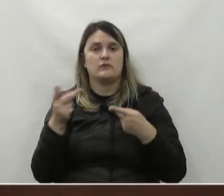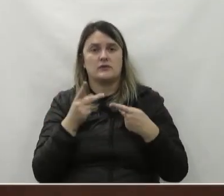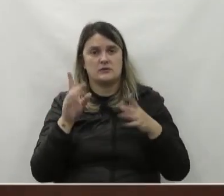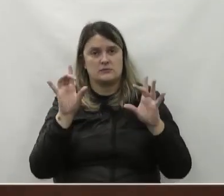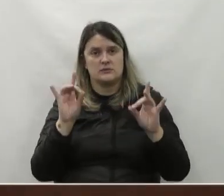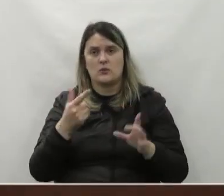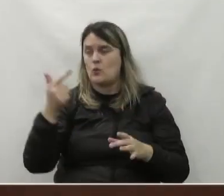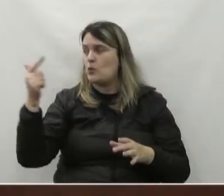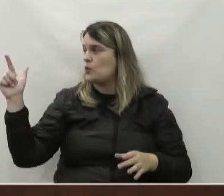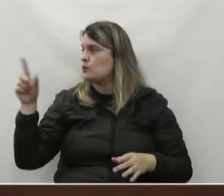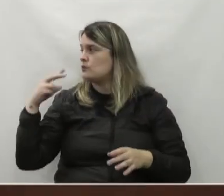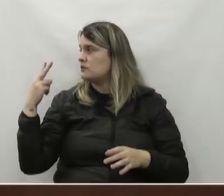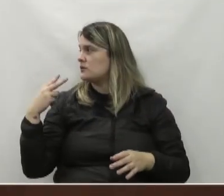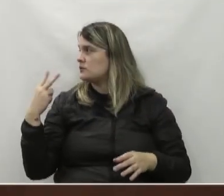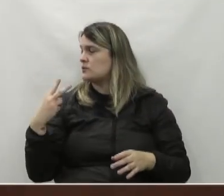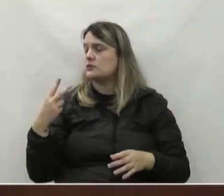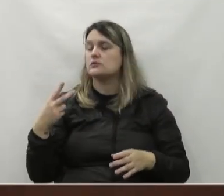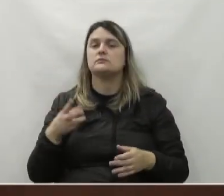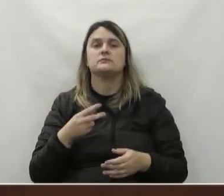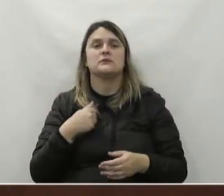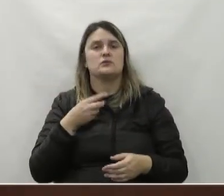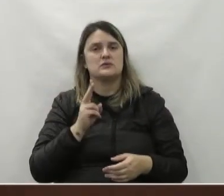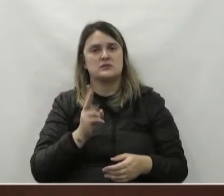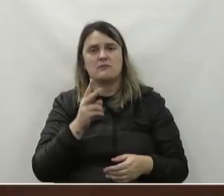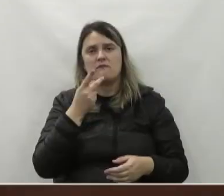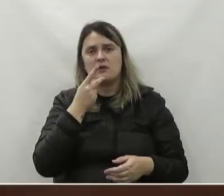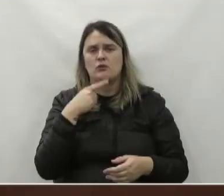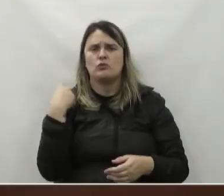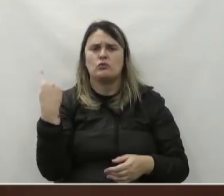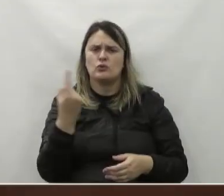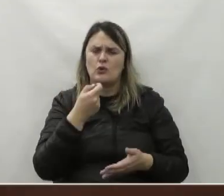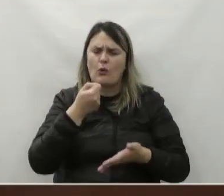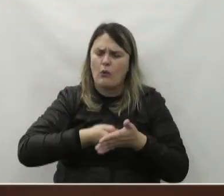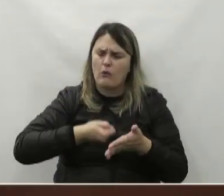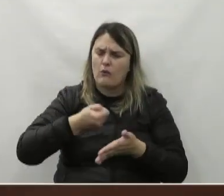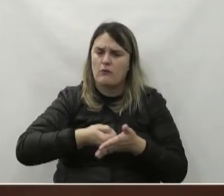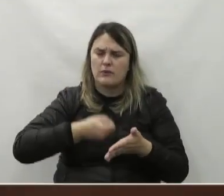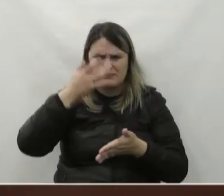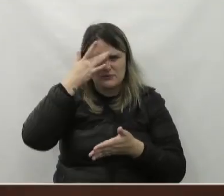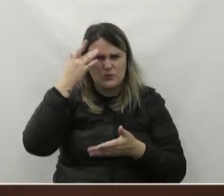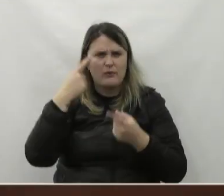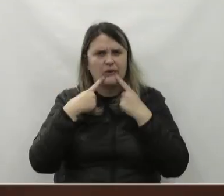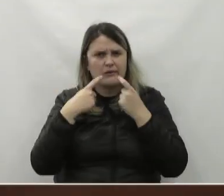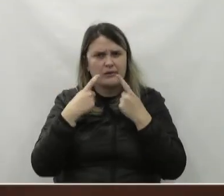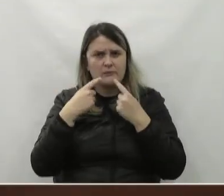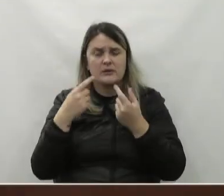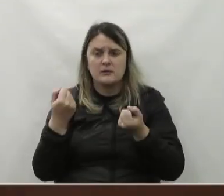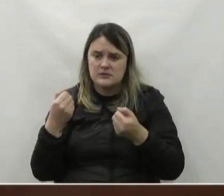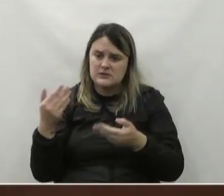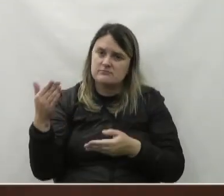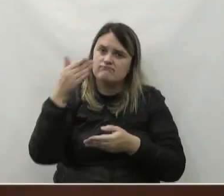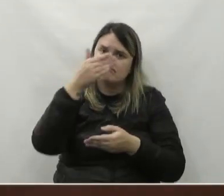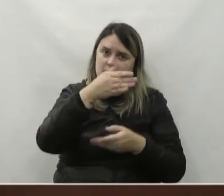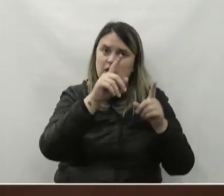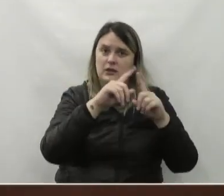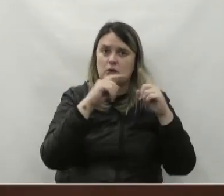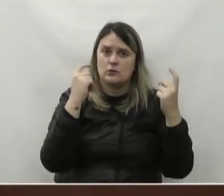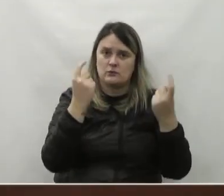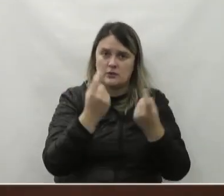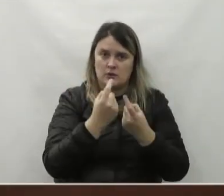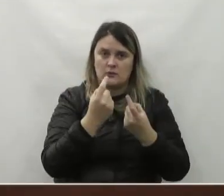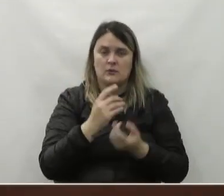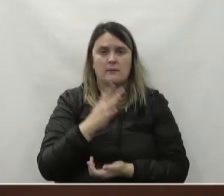aos demais vereadores. Como eu sempre falo, todos nós somos cobrados, né? Então, quem quiser se fazer presente lá, tenho certeza